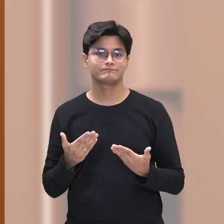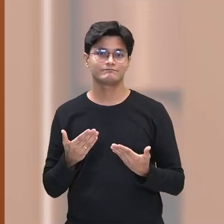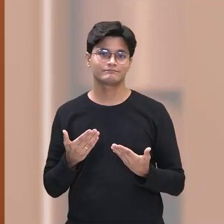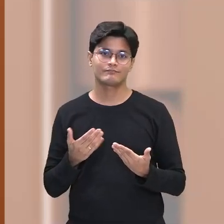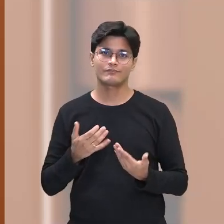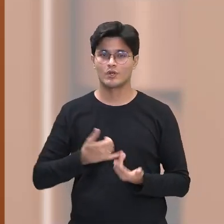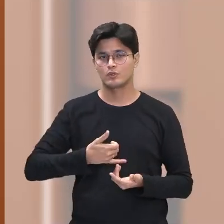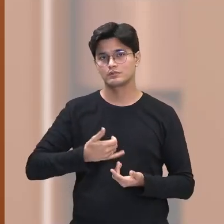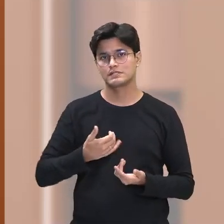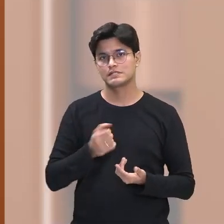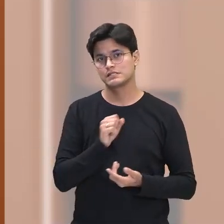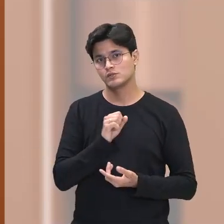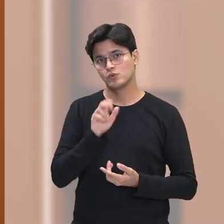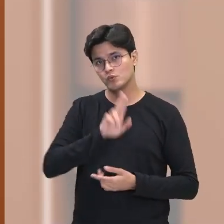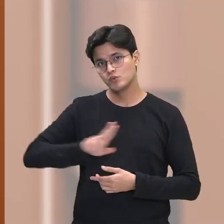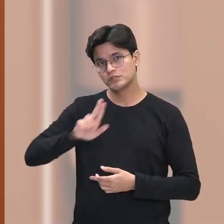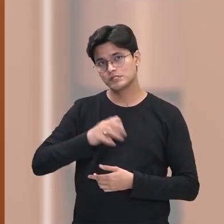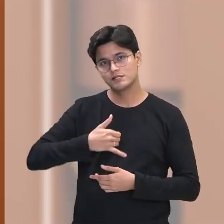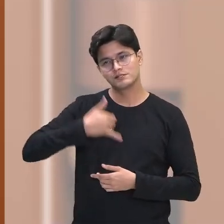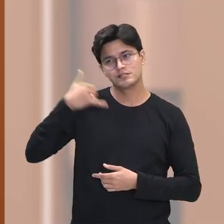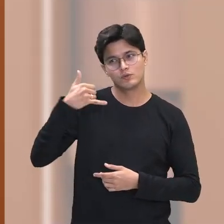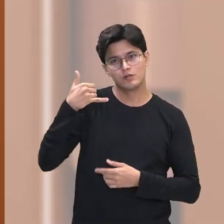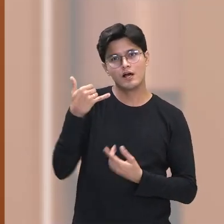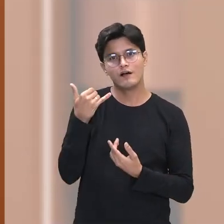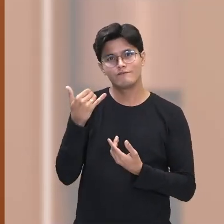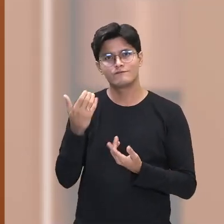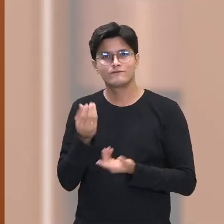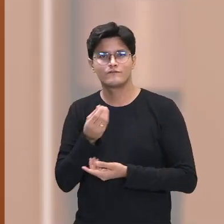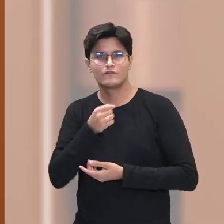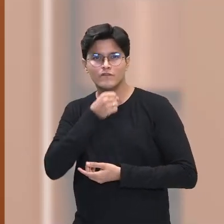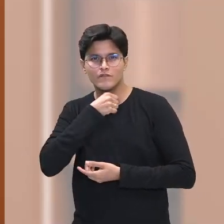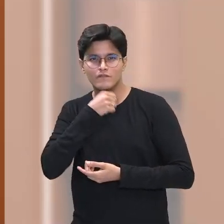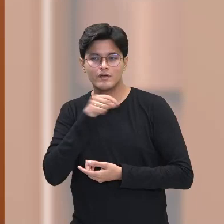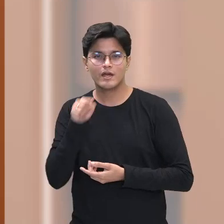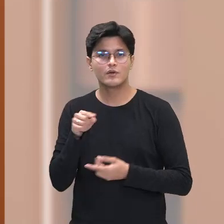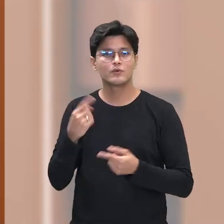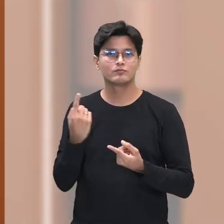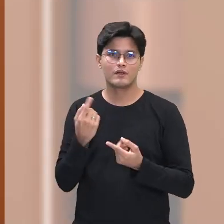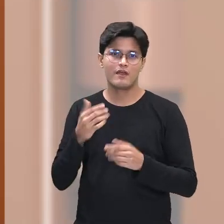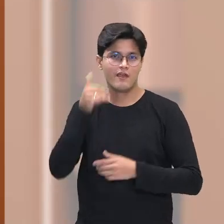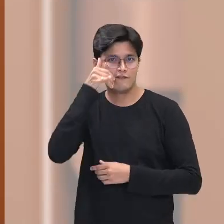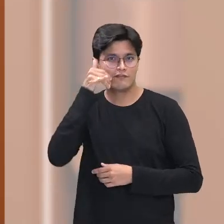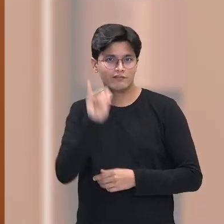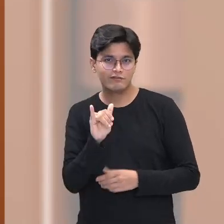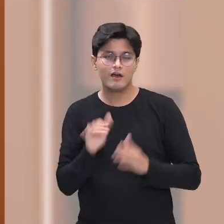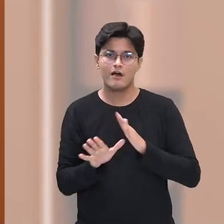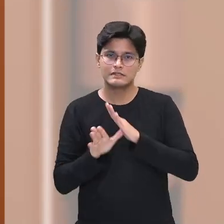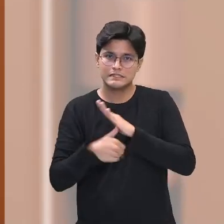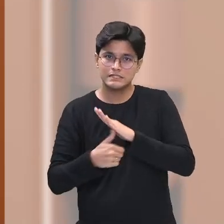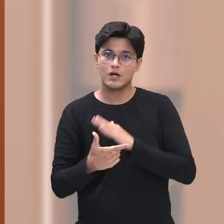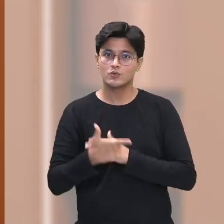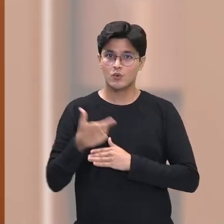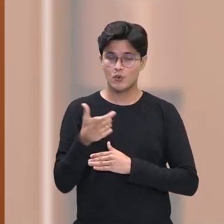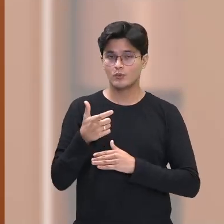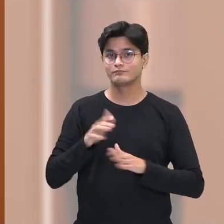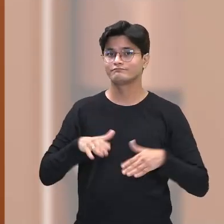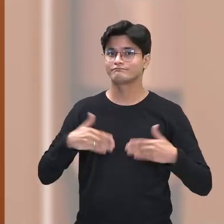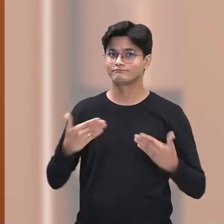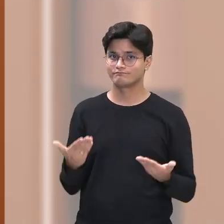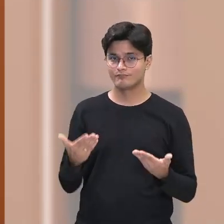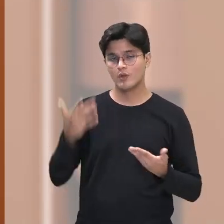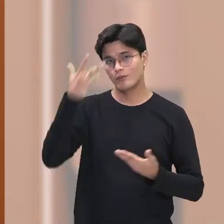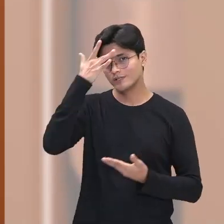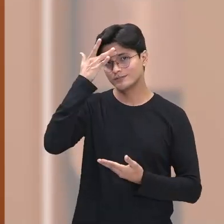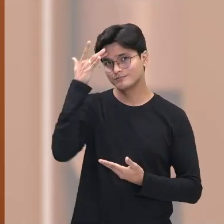mais antigo, e preservar ali o seu principal. Observem só que as pessoas já convencidas de